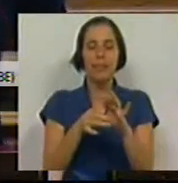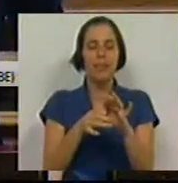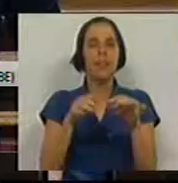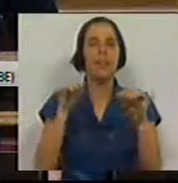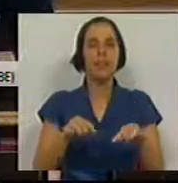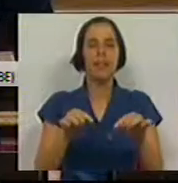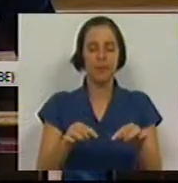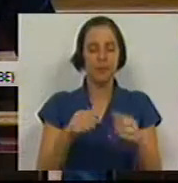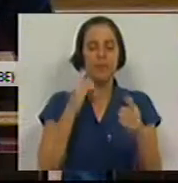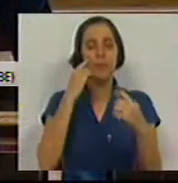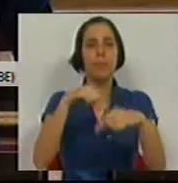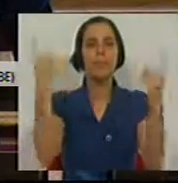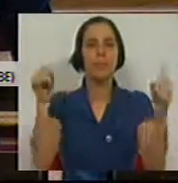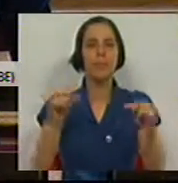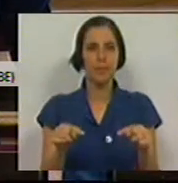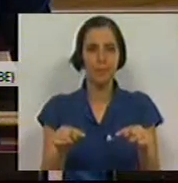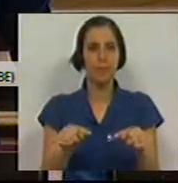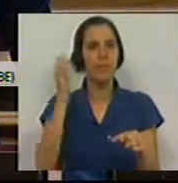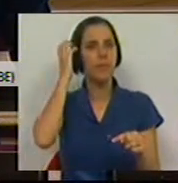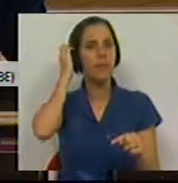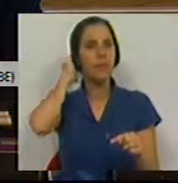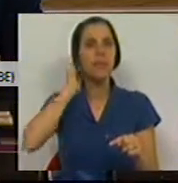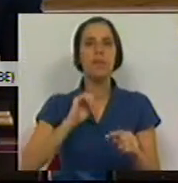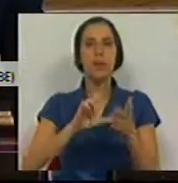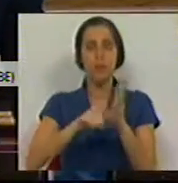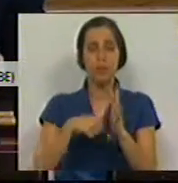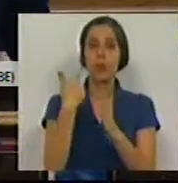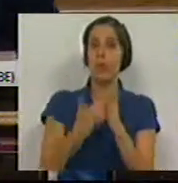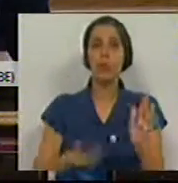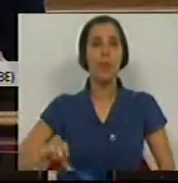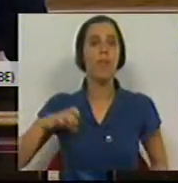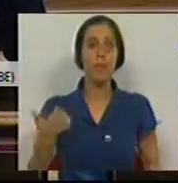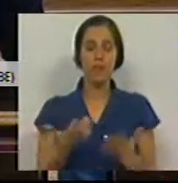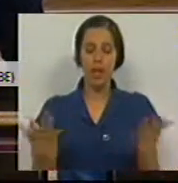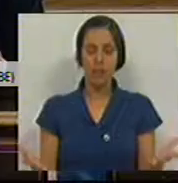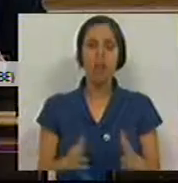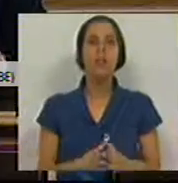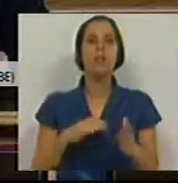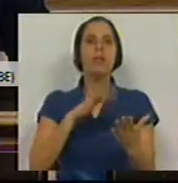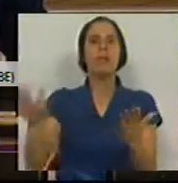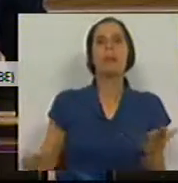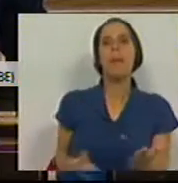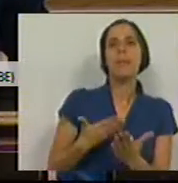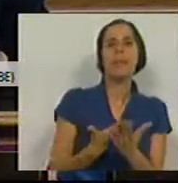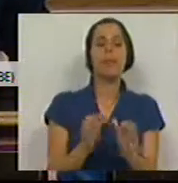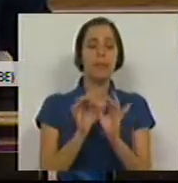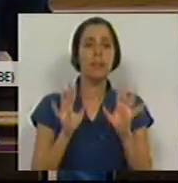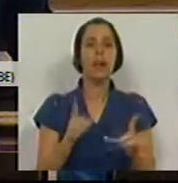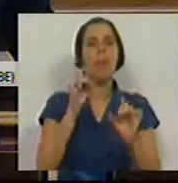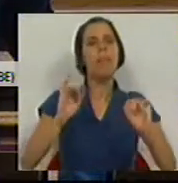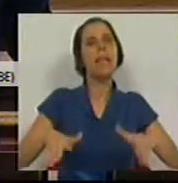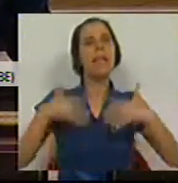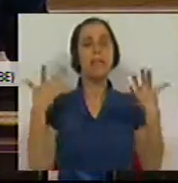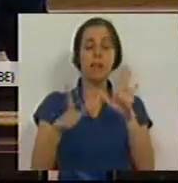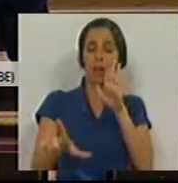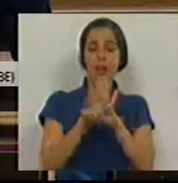aqui trazidas pelo projeto de resolução dos Verdes e apresentamos também uma